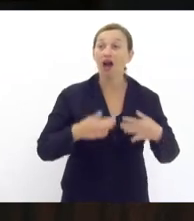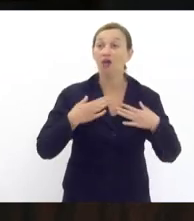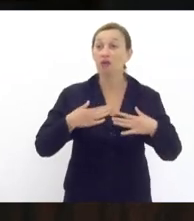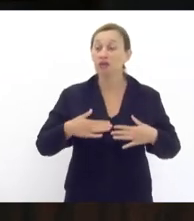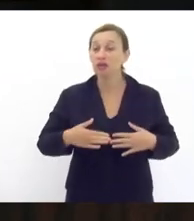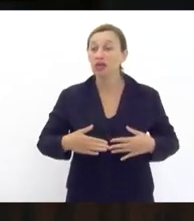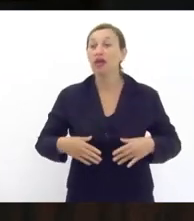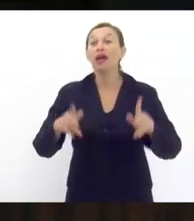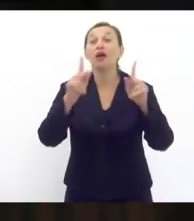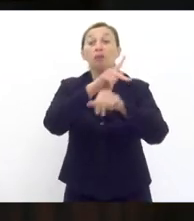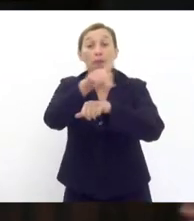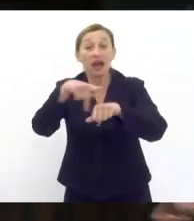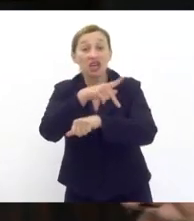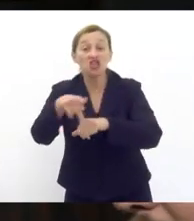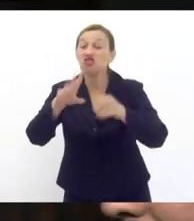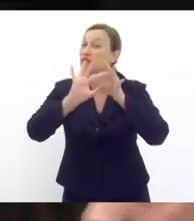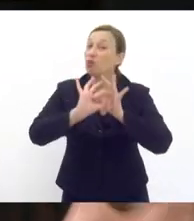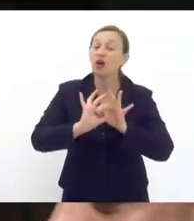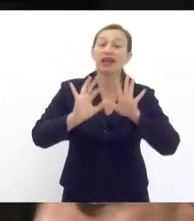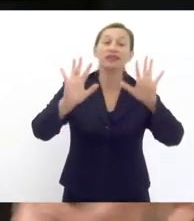de democracia, tá?